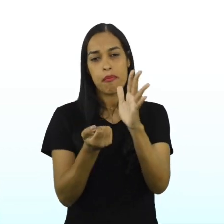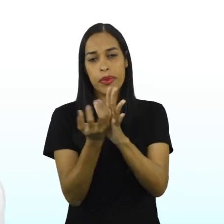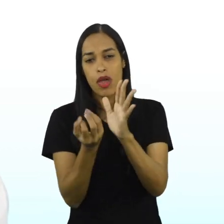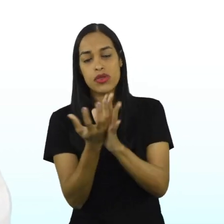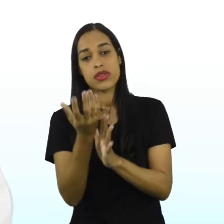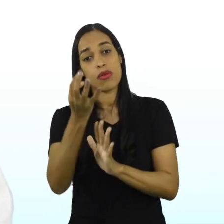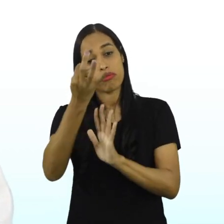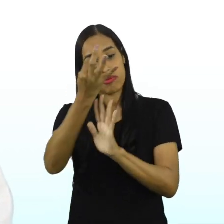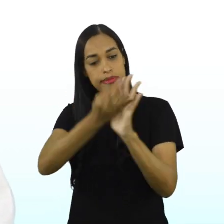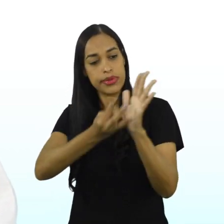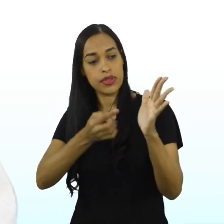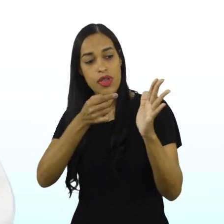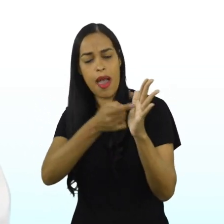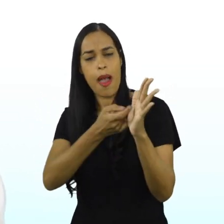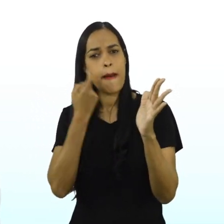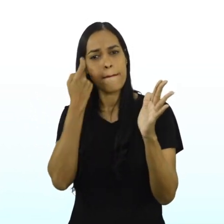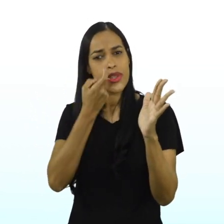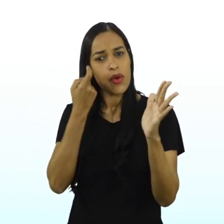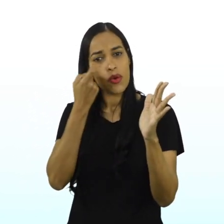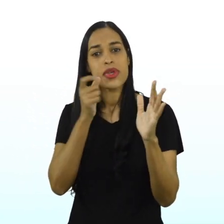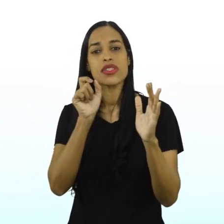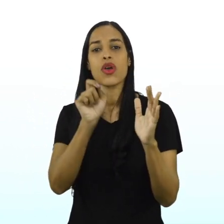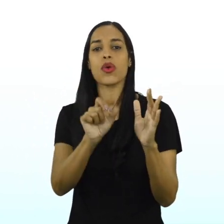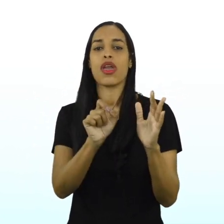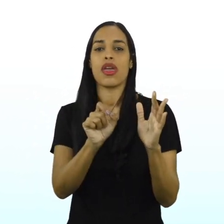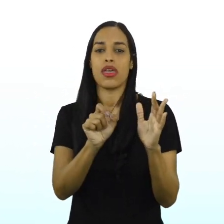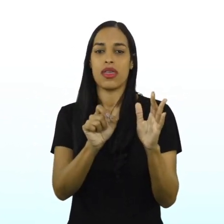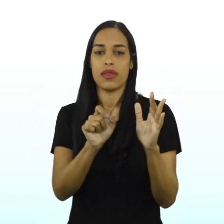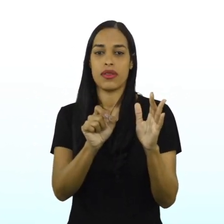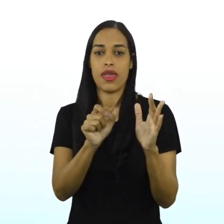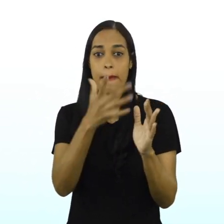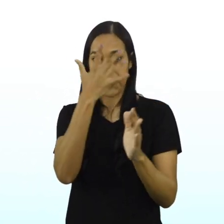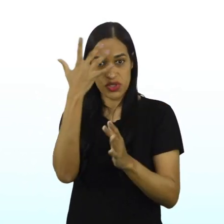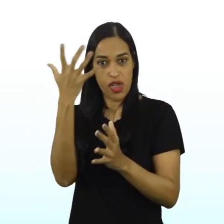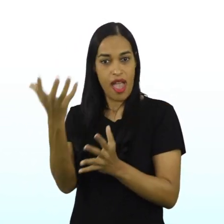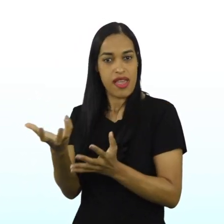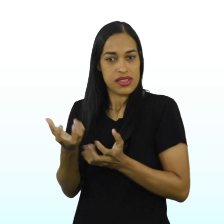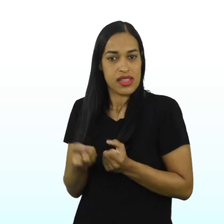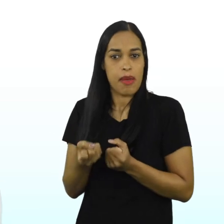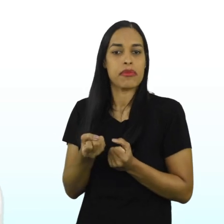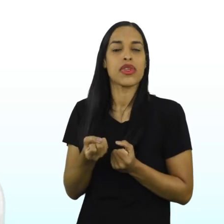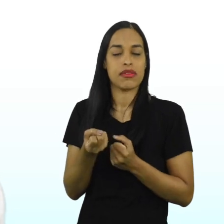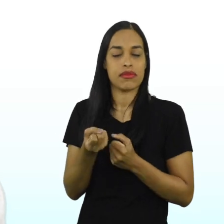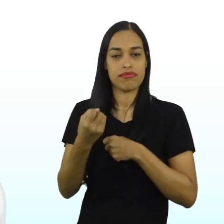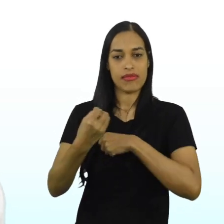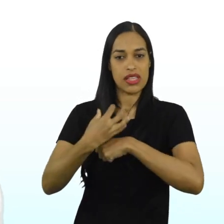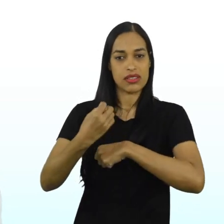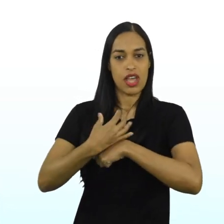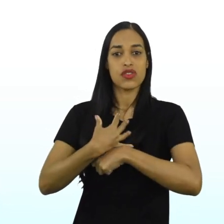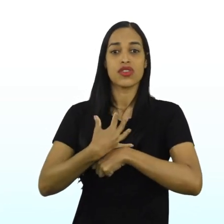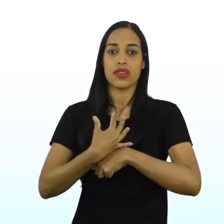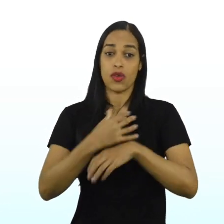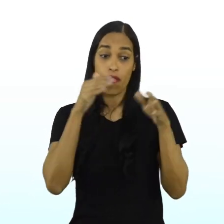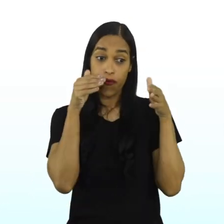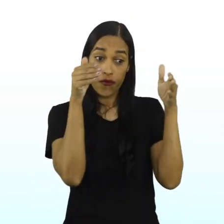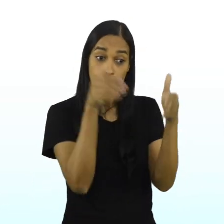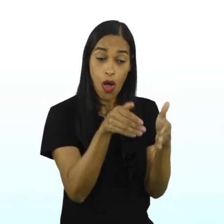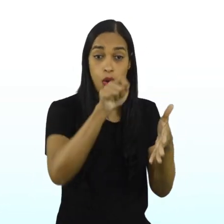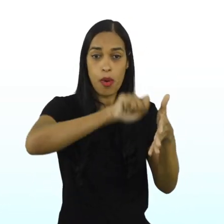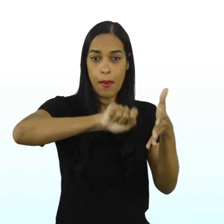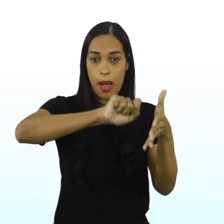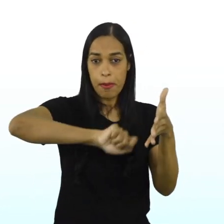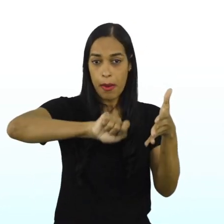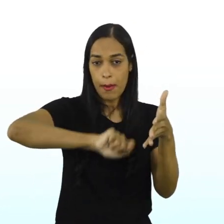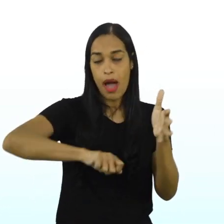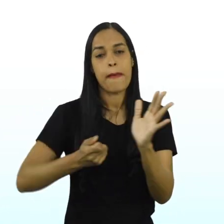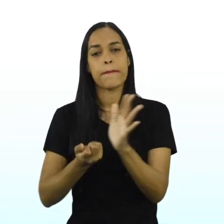preocupação dele é com o receptor. Então, o foco do autor, ao escrever, ao produzir o texto,